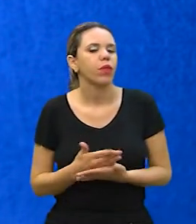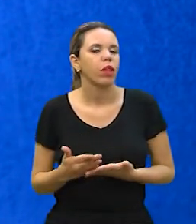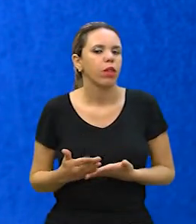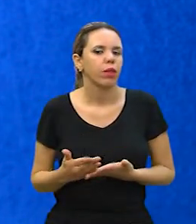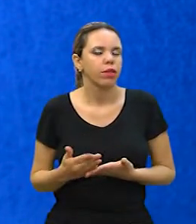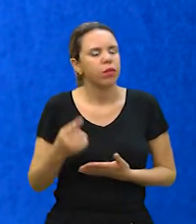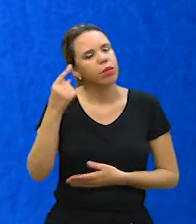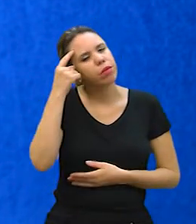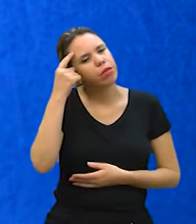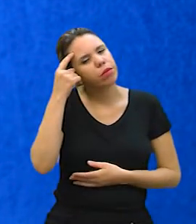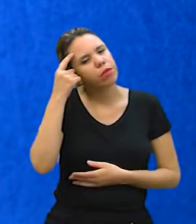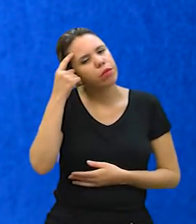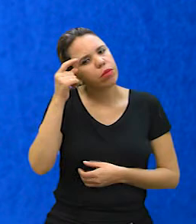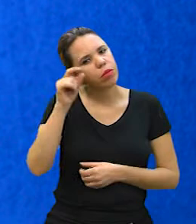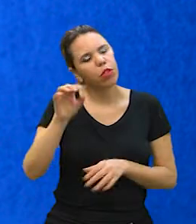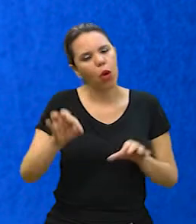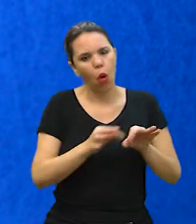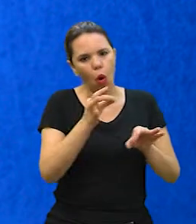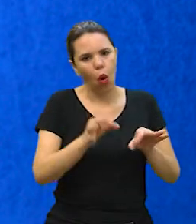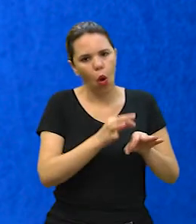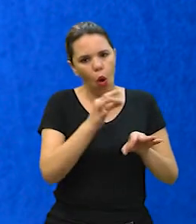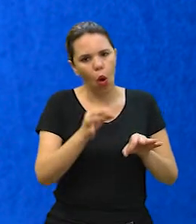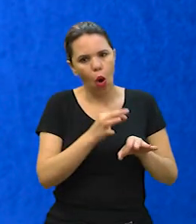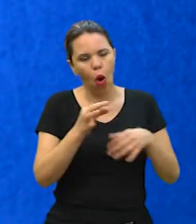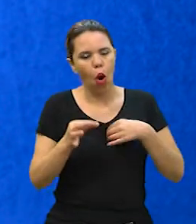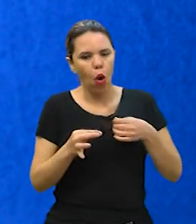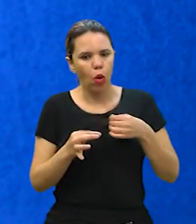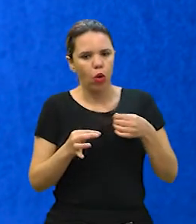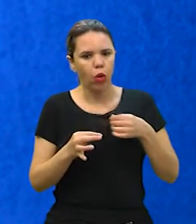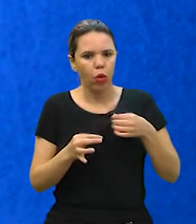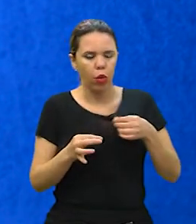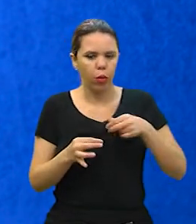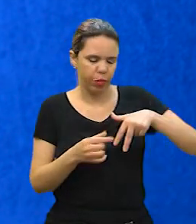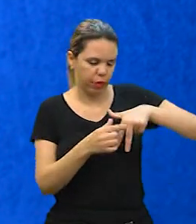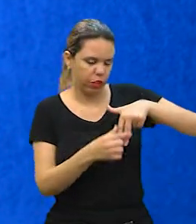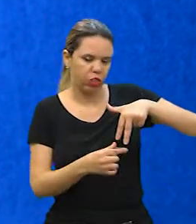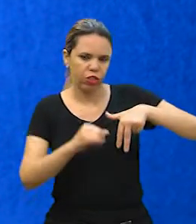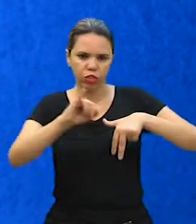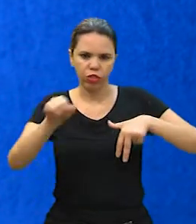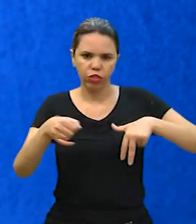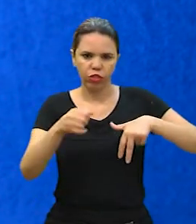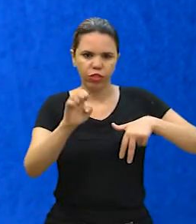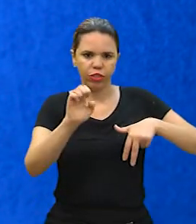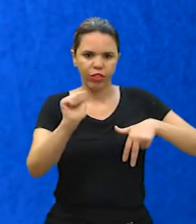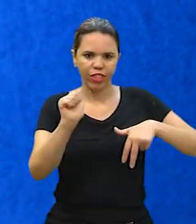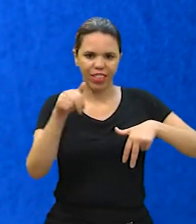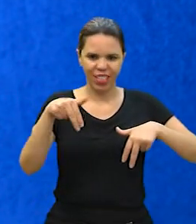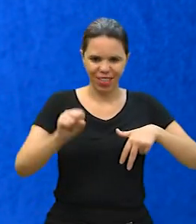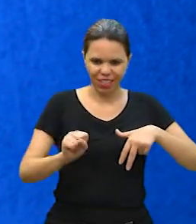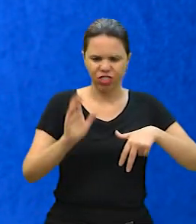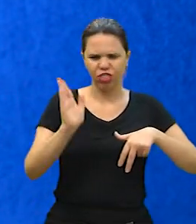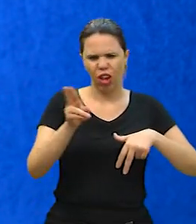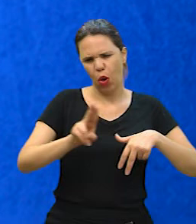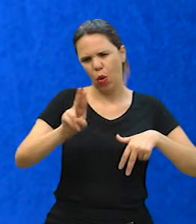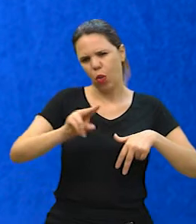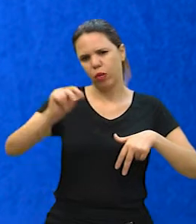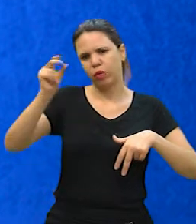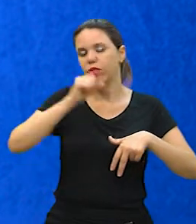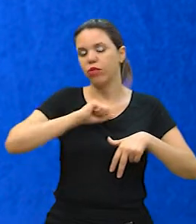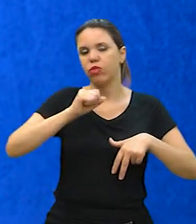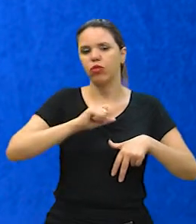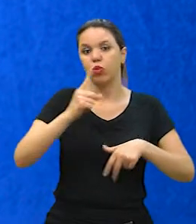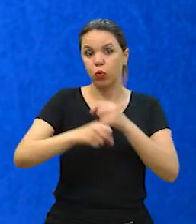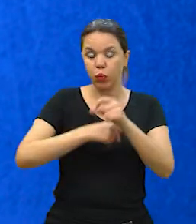e começou com a ideia de restaurar roupas jeans já usadas e que em pouco mais de um